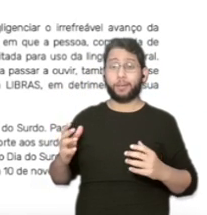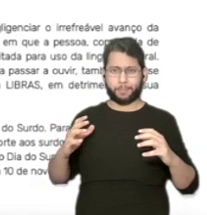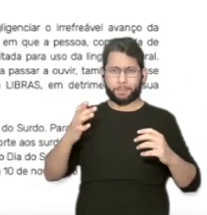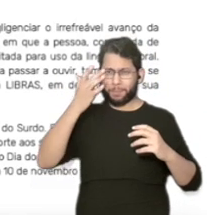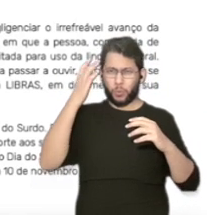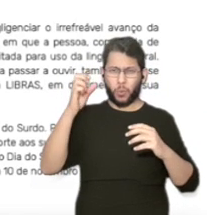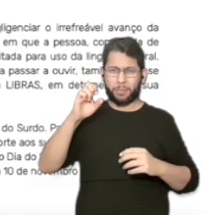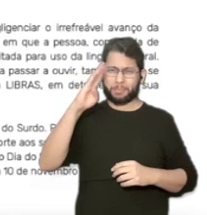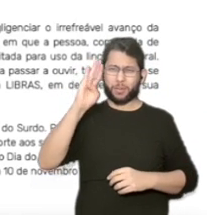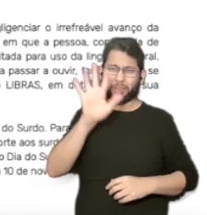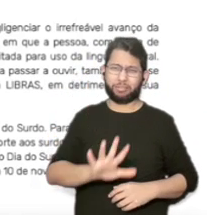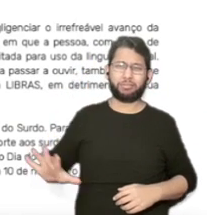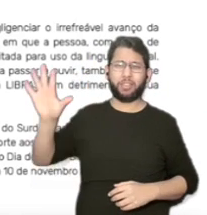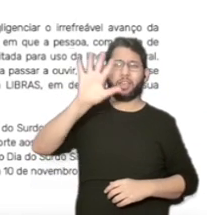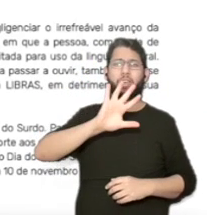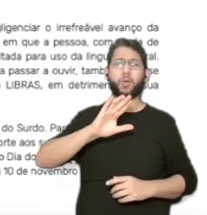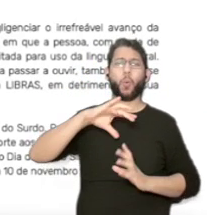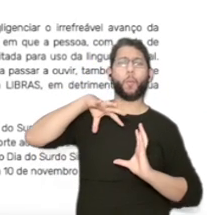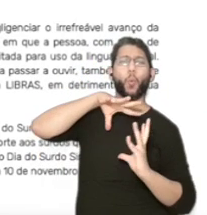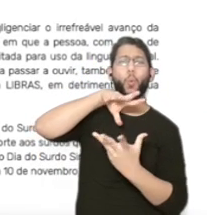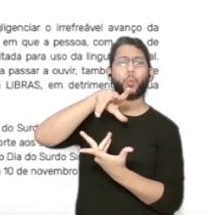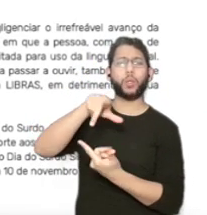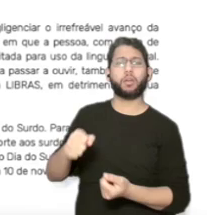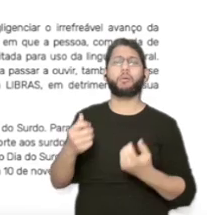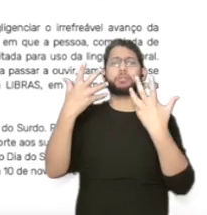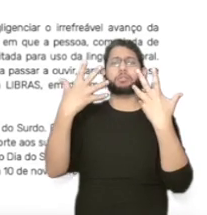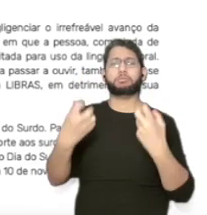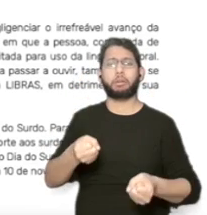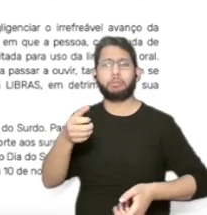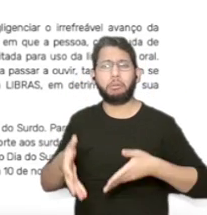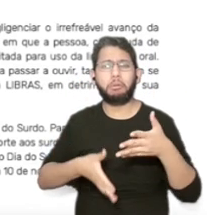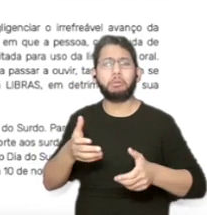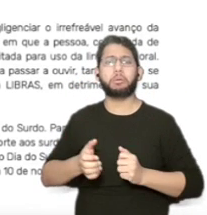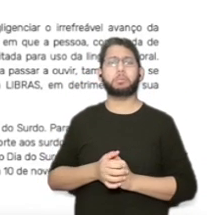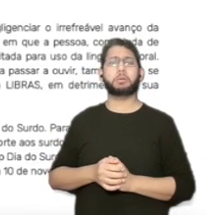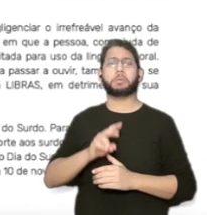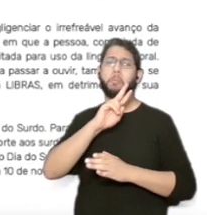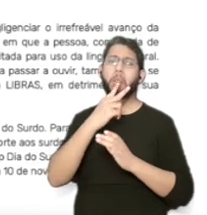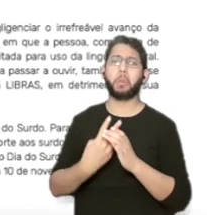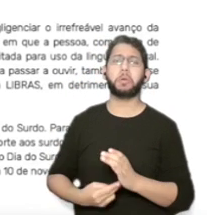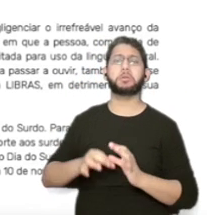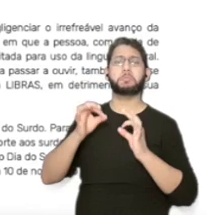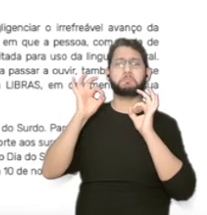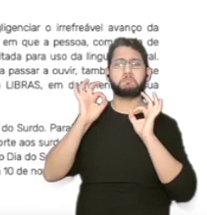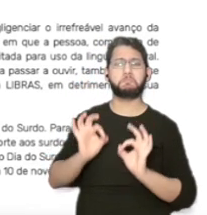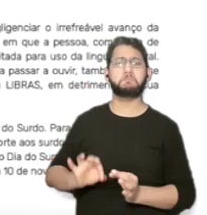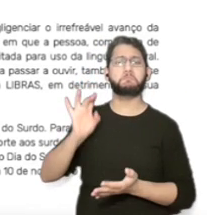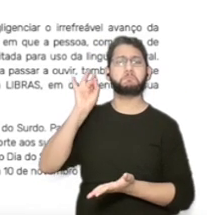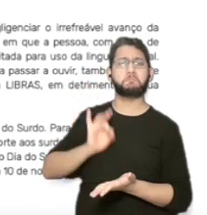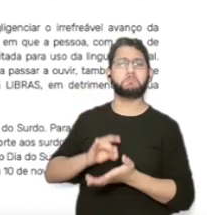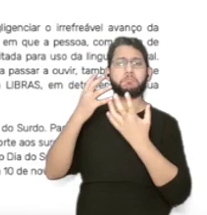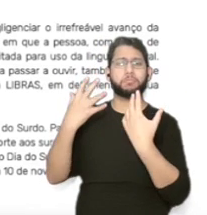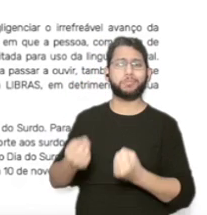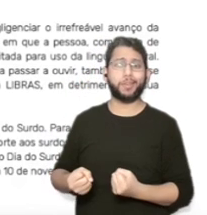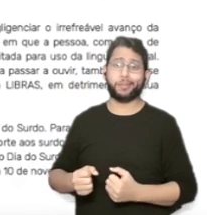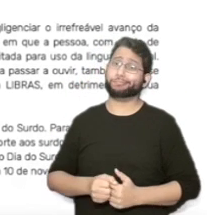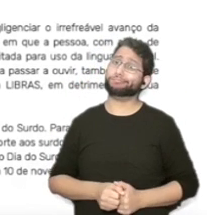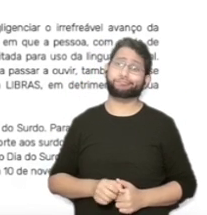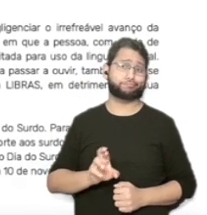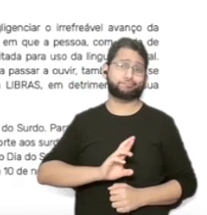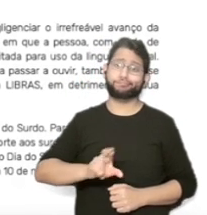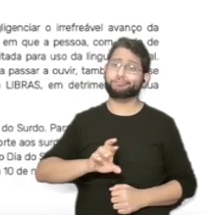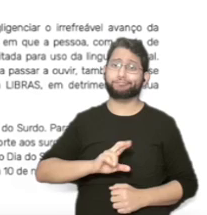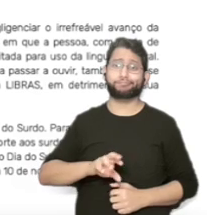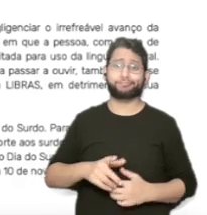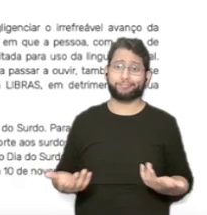deparar com elas, tá bom? Não é todo mundo que assume a Libras como a melhor forma de educação para os surdos, não é todo mundo que aceita que também o oralismo é a